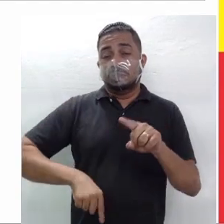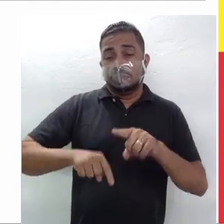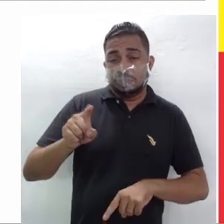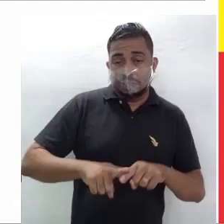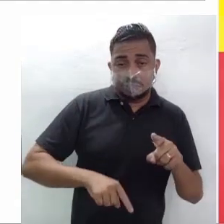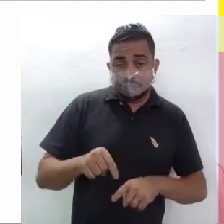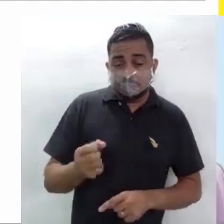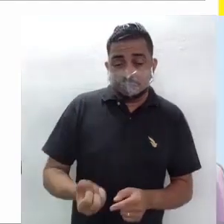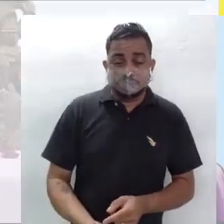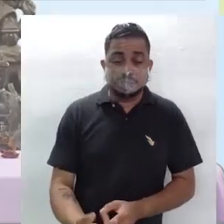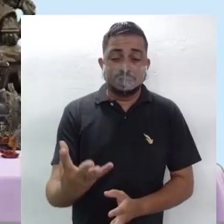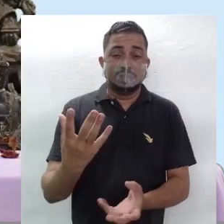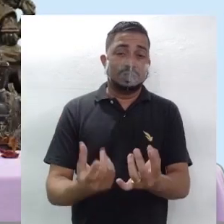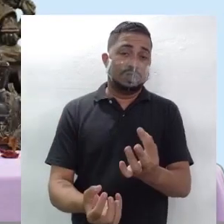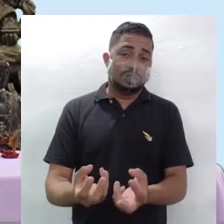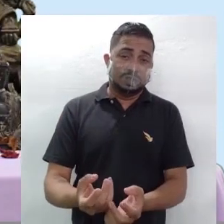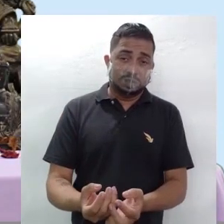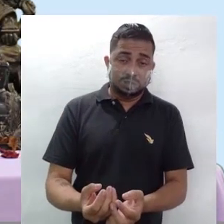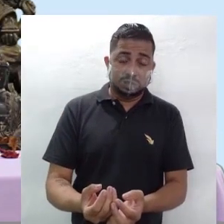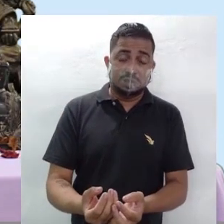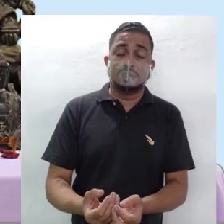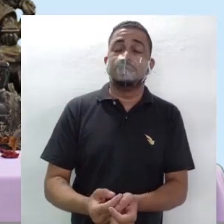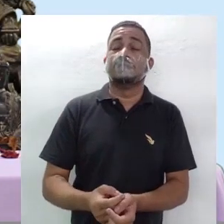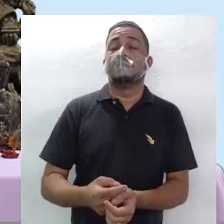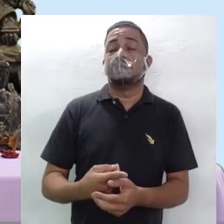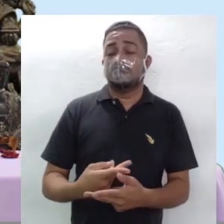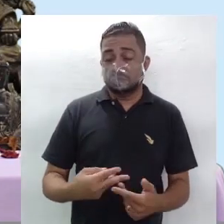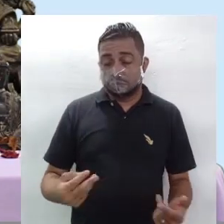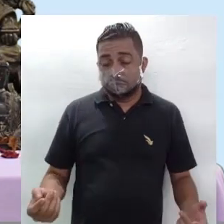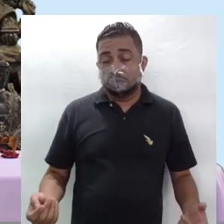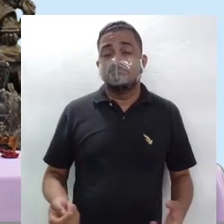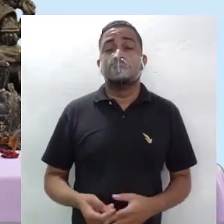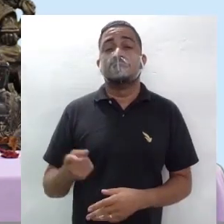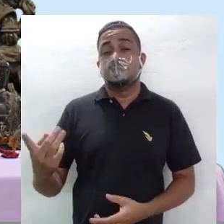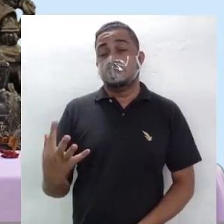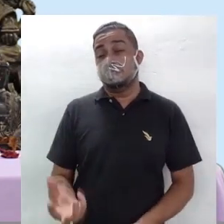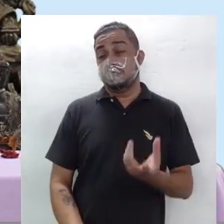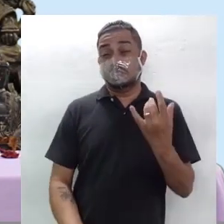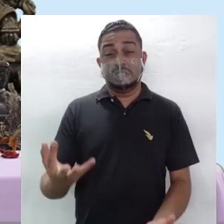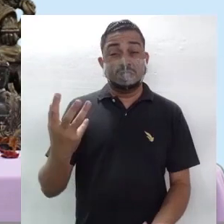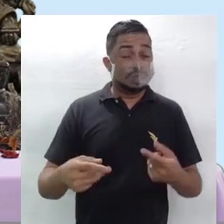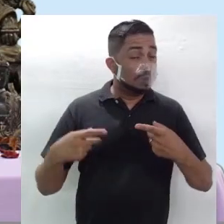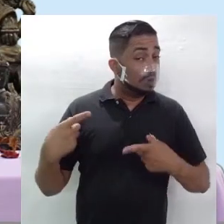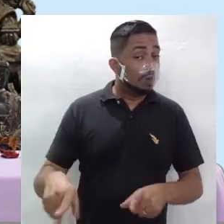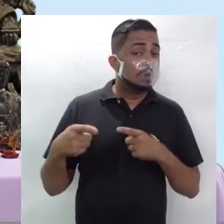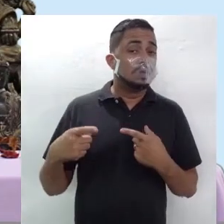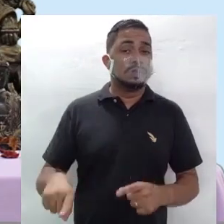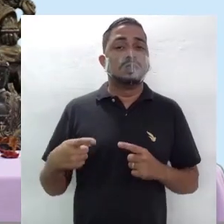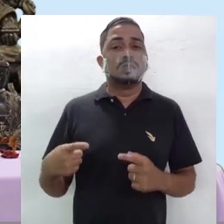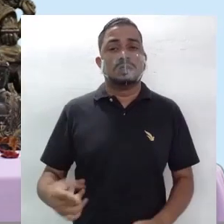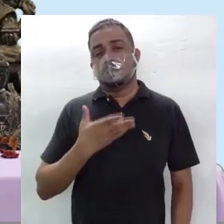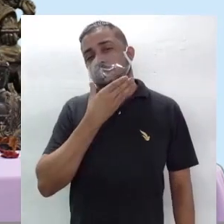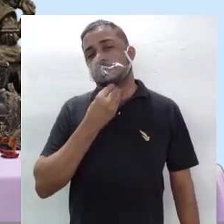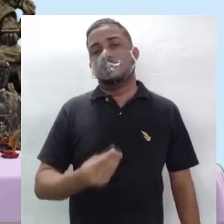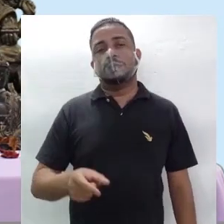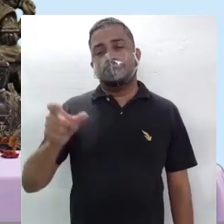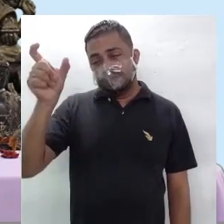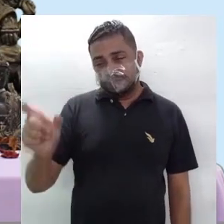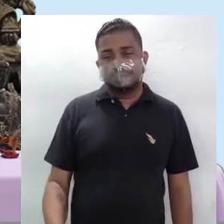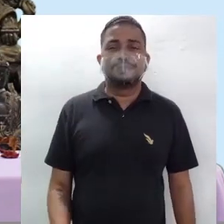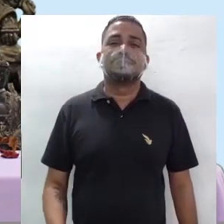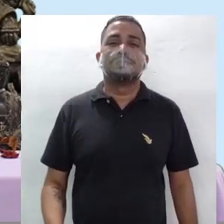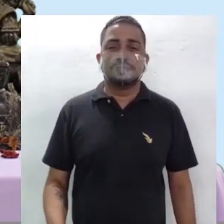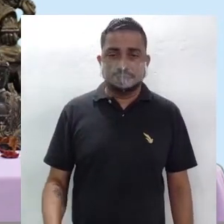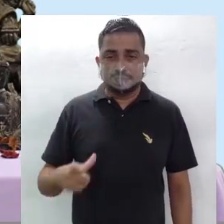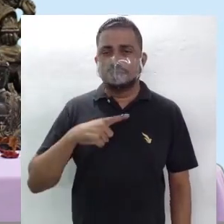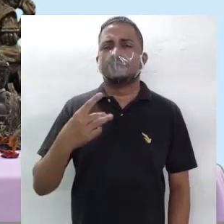materiais acessos. Muitos desses incêndios eles são provocados pelo homem.